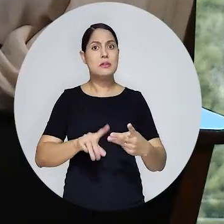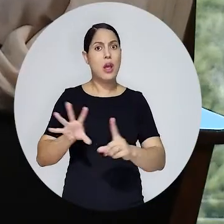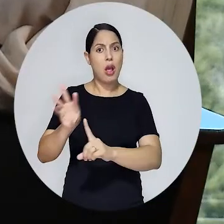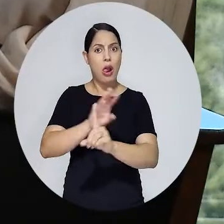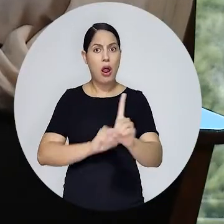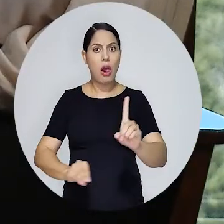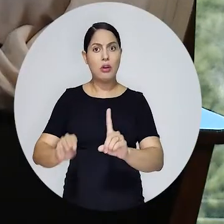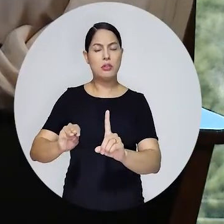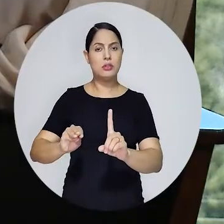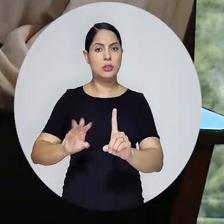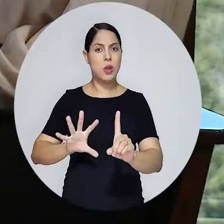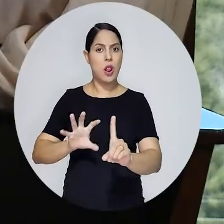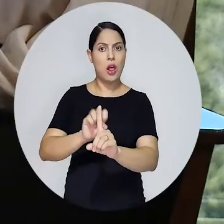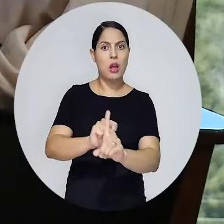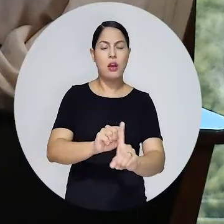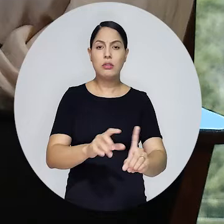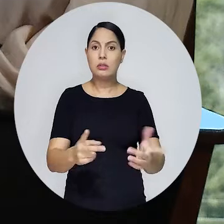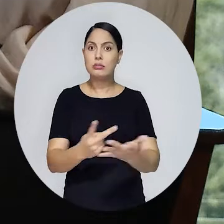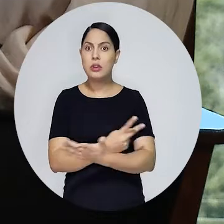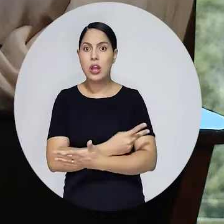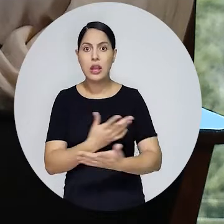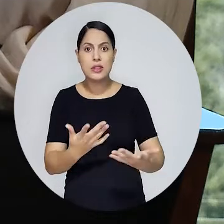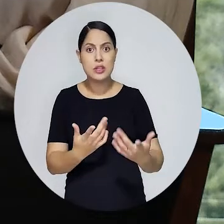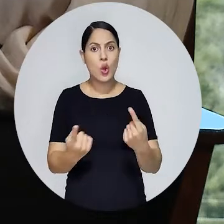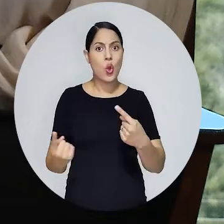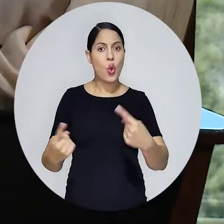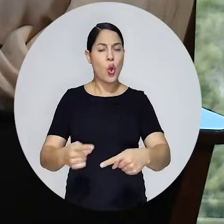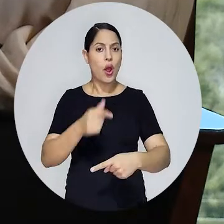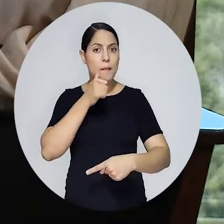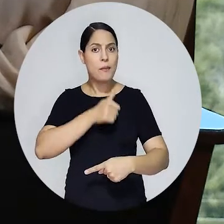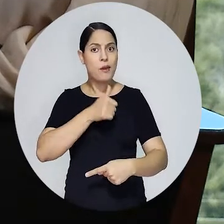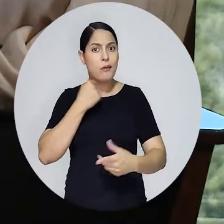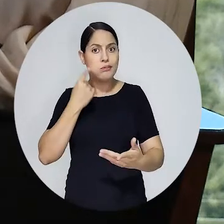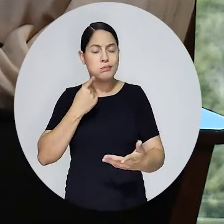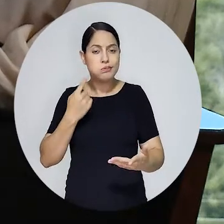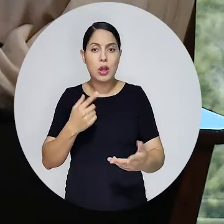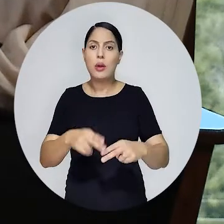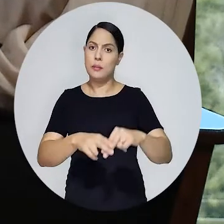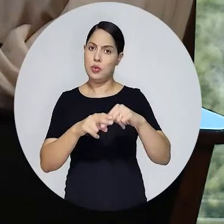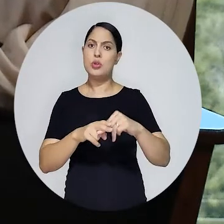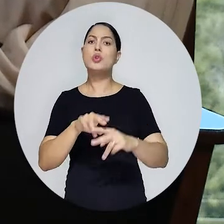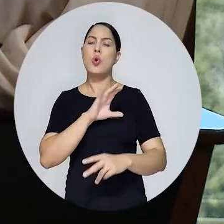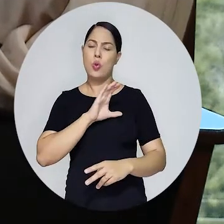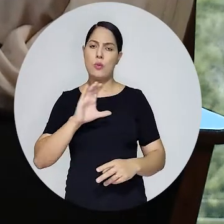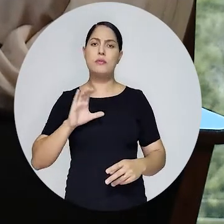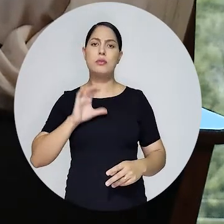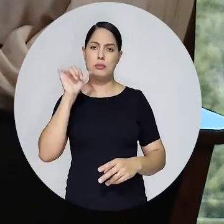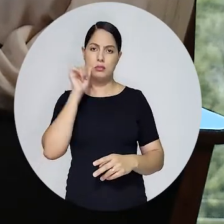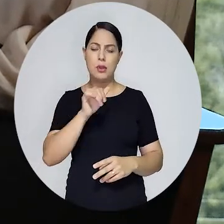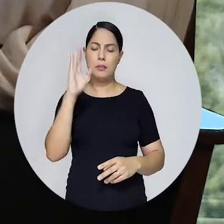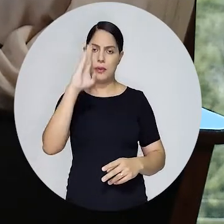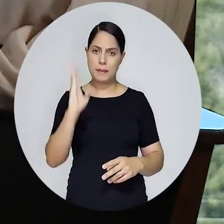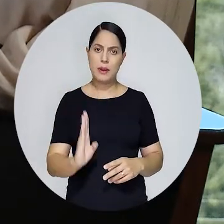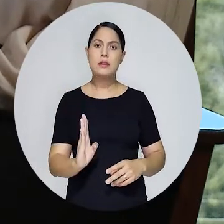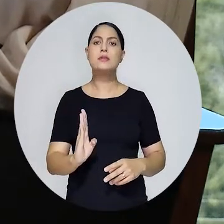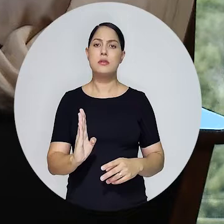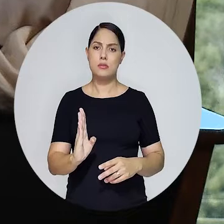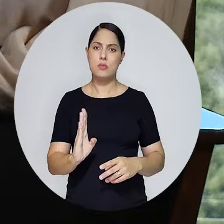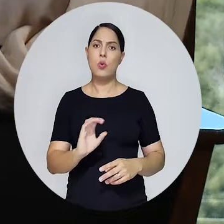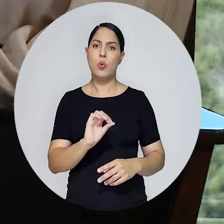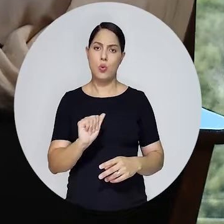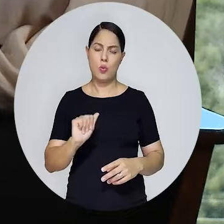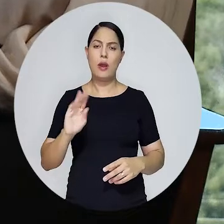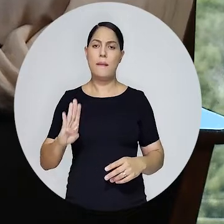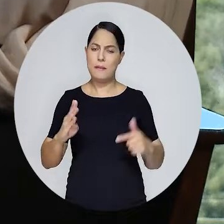assédio sexual que muitas advogadas sofrem. Isso é um desrespeito enorme com a mulher advogada e a Comissão da Mulher Nacional tem feito um trabalho importante